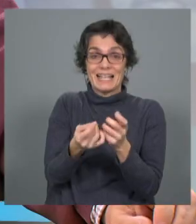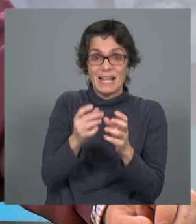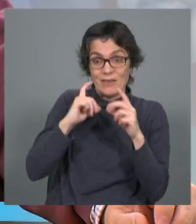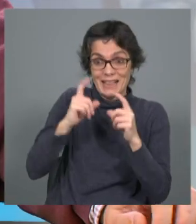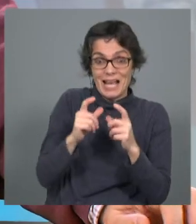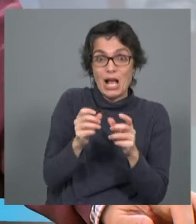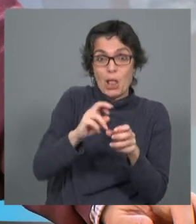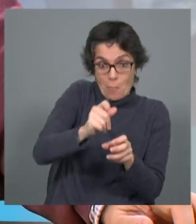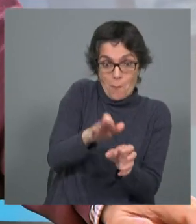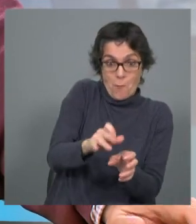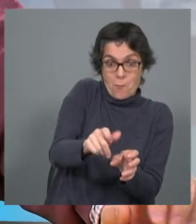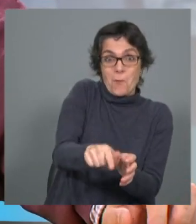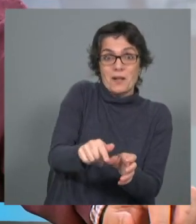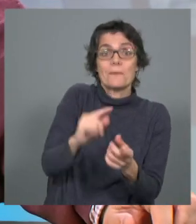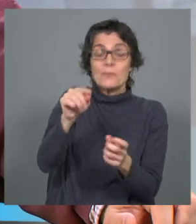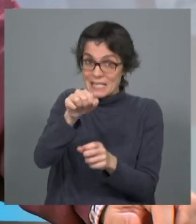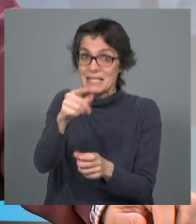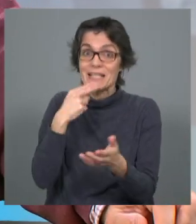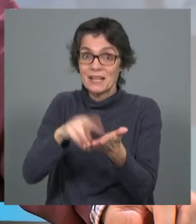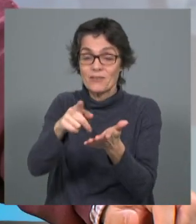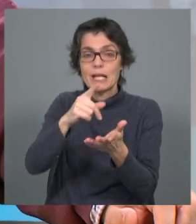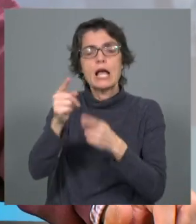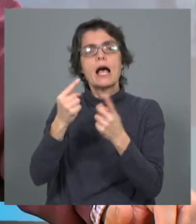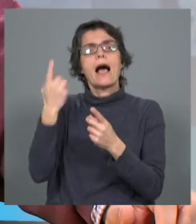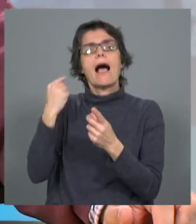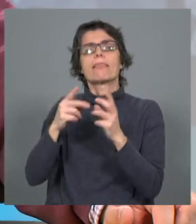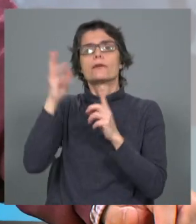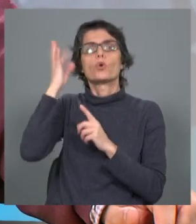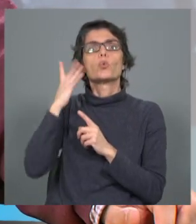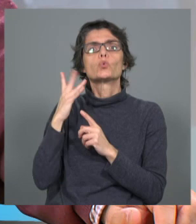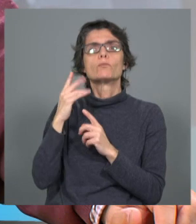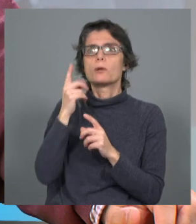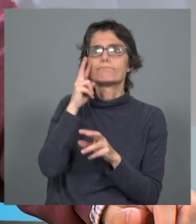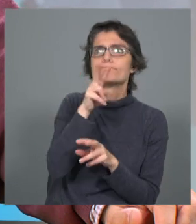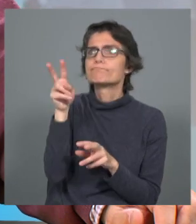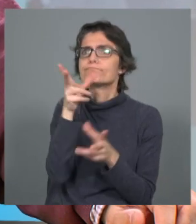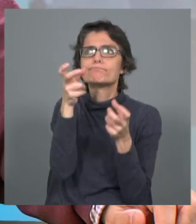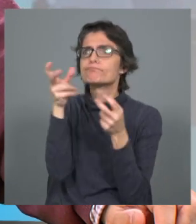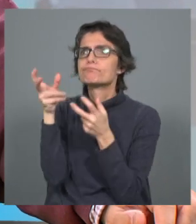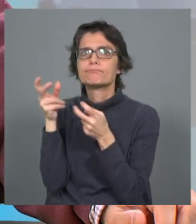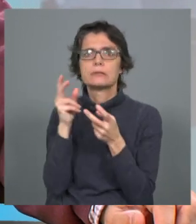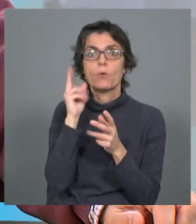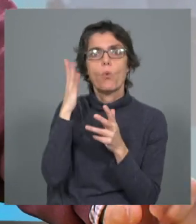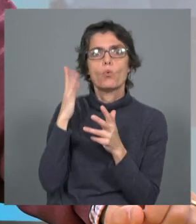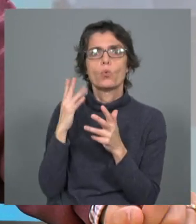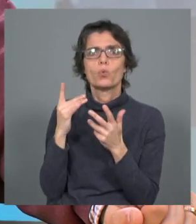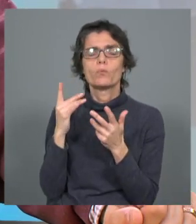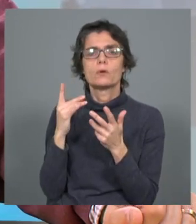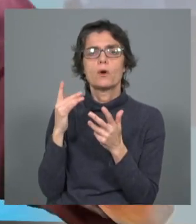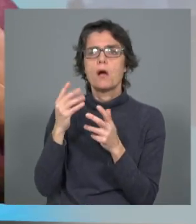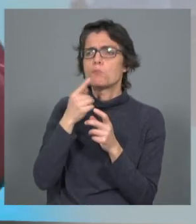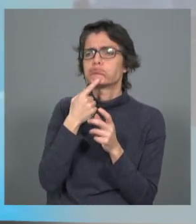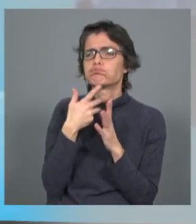muito curioso. Quando a gente ficou só preso aos números, o que é que aconteceu? Todos nós percebemos isso. Os números começaram-nos a tornar